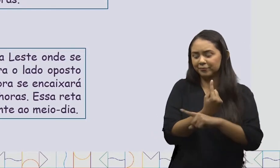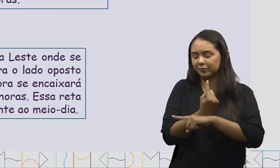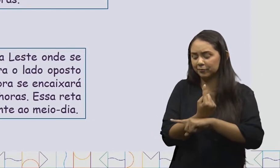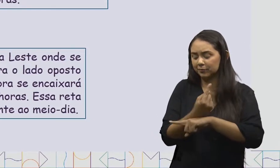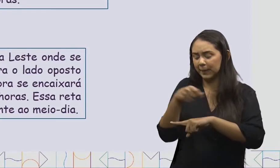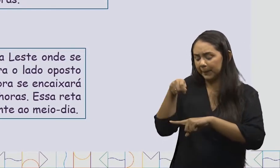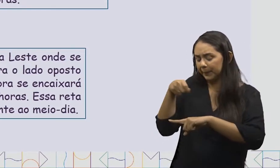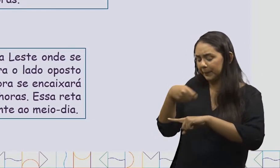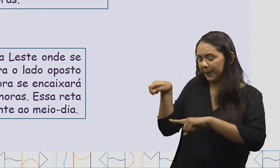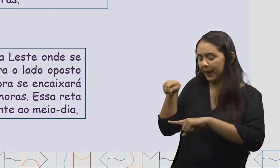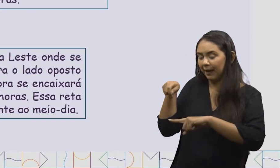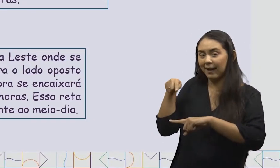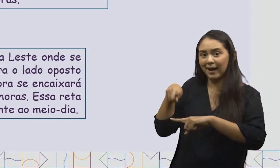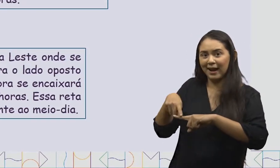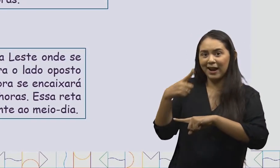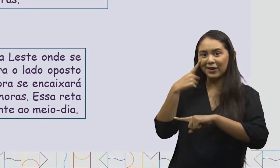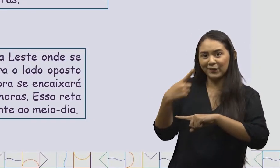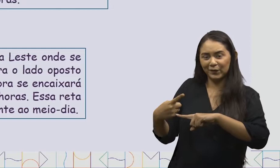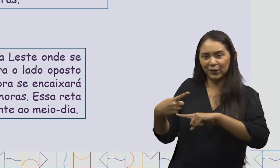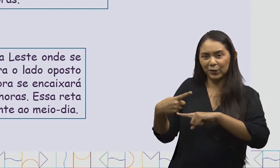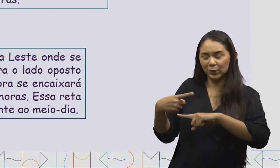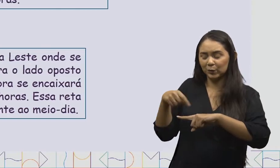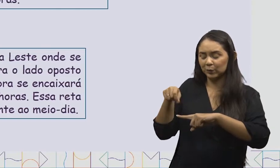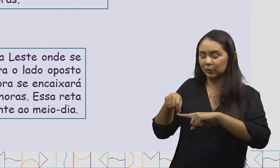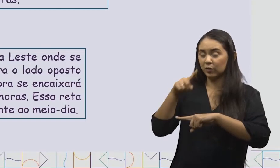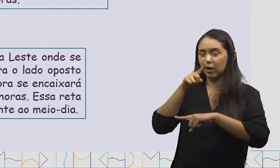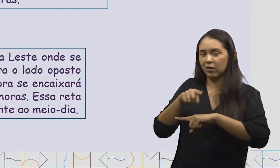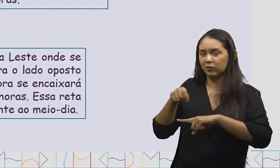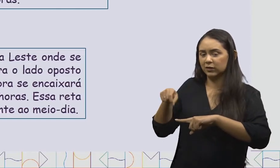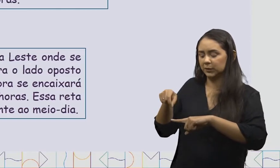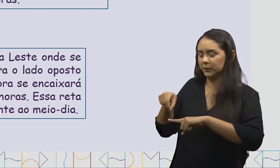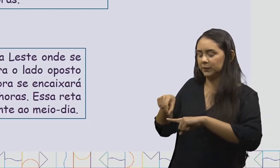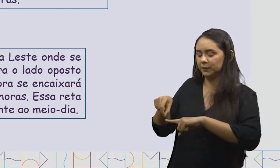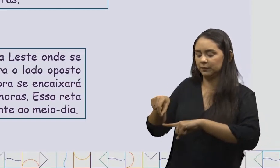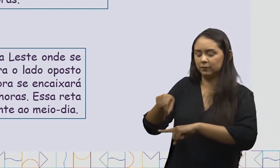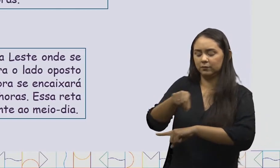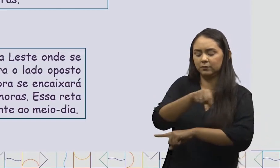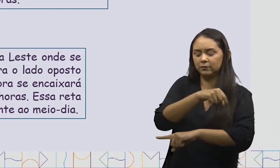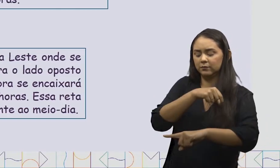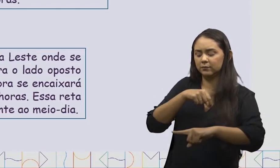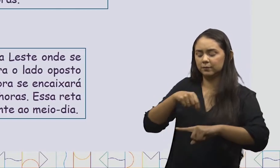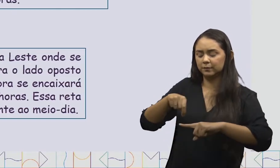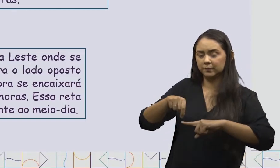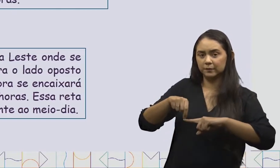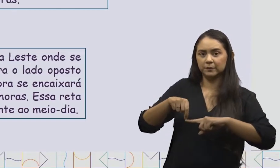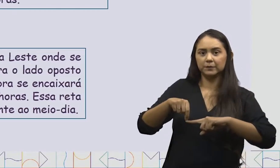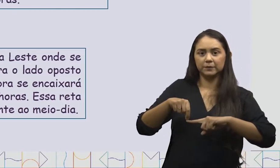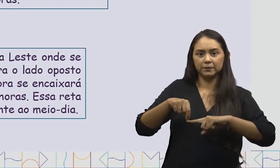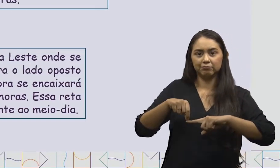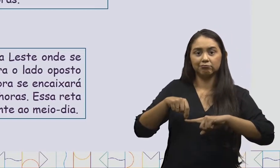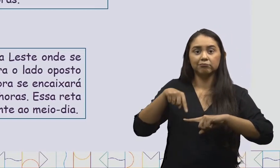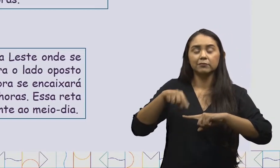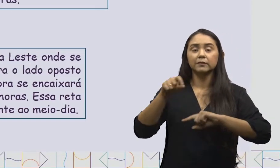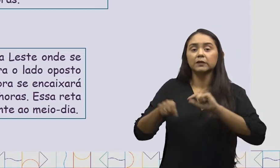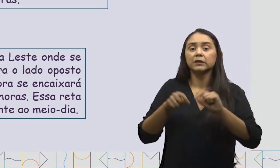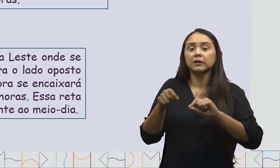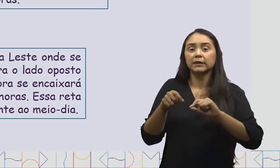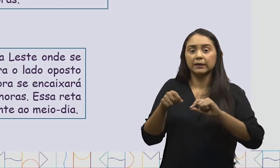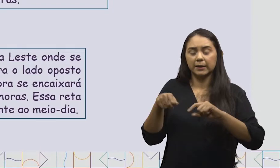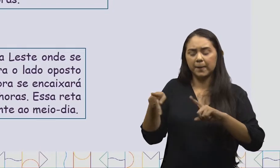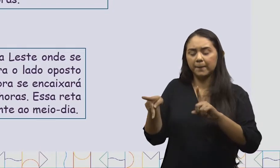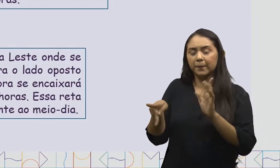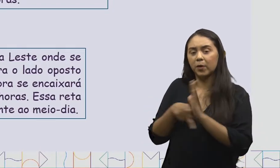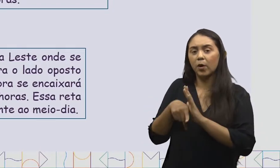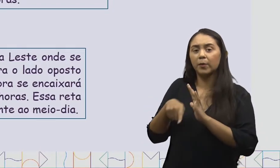Com base na ponta da sombra gerada às 11 horas da manhã, faça uma circunferência, de modo que o palito